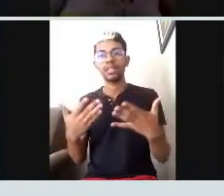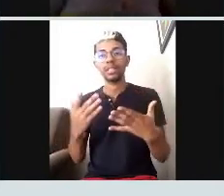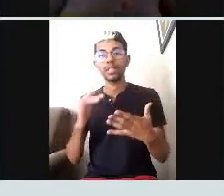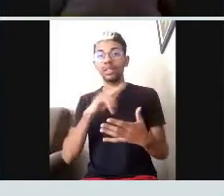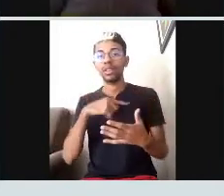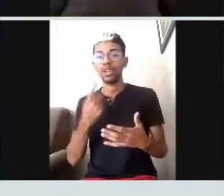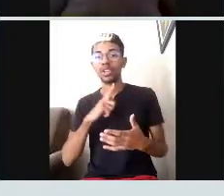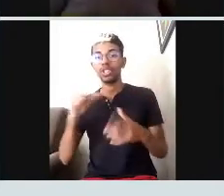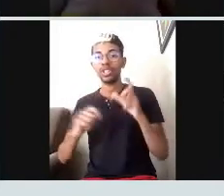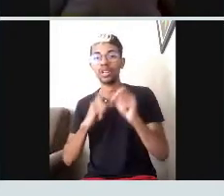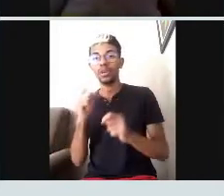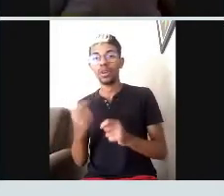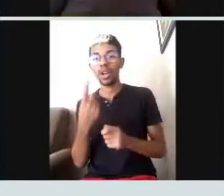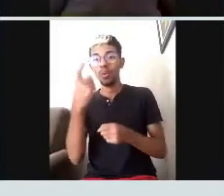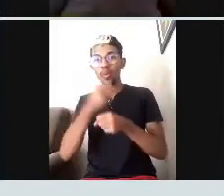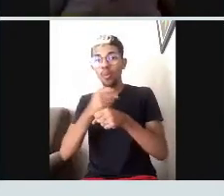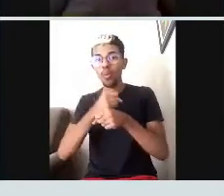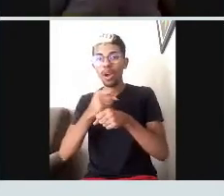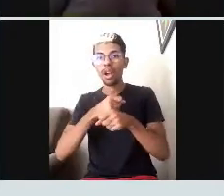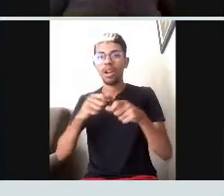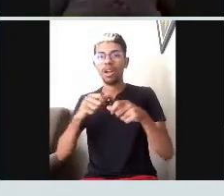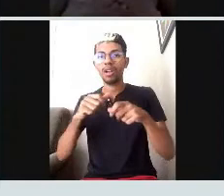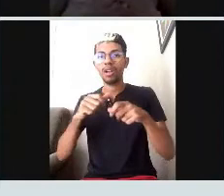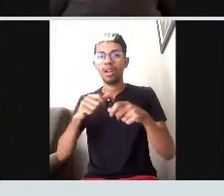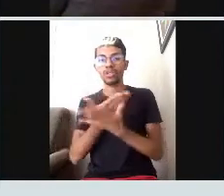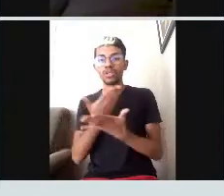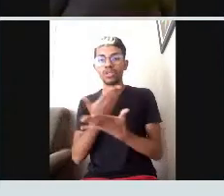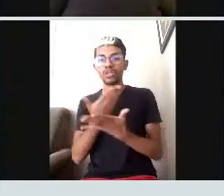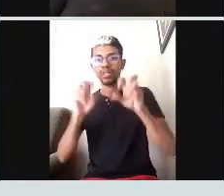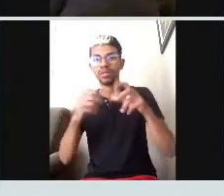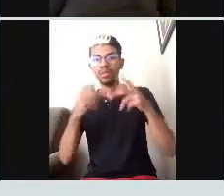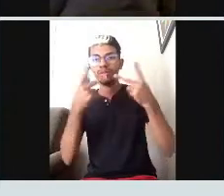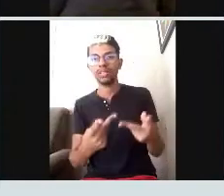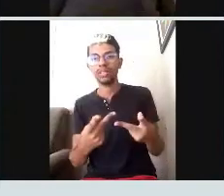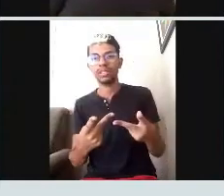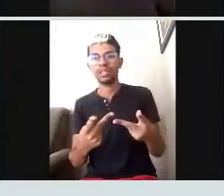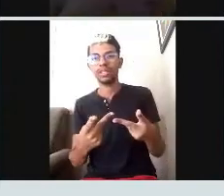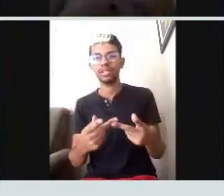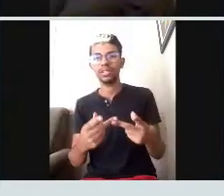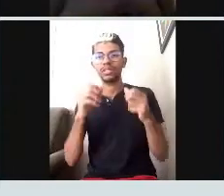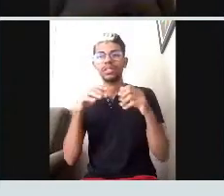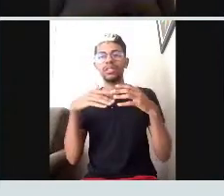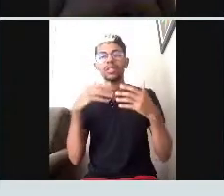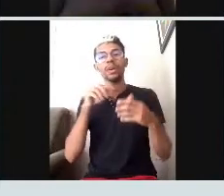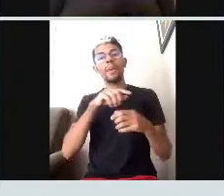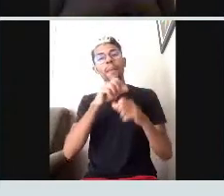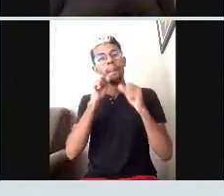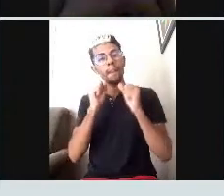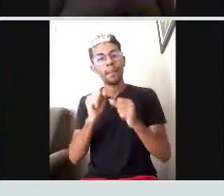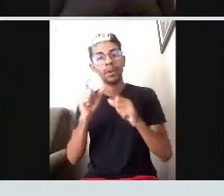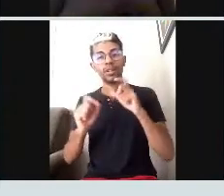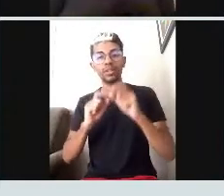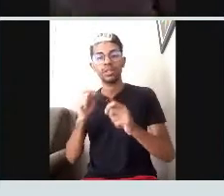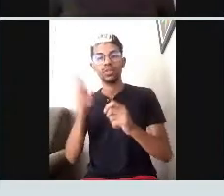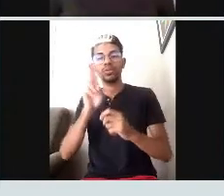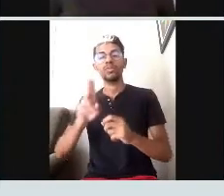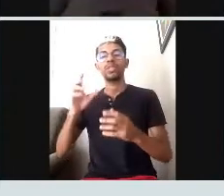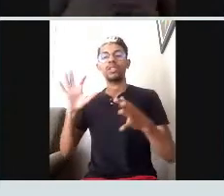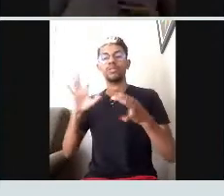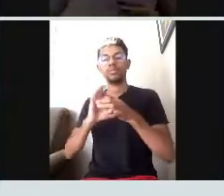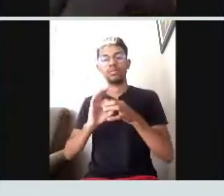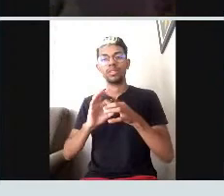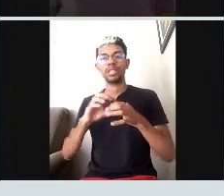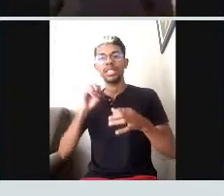não vão perder notas por conta de falta de conectivo. Coloquem conectivo. Se tiver em excesso, se tiver errado o sentido, o corretor